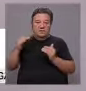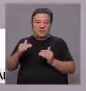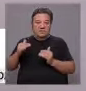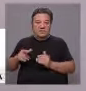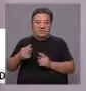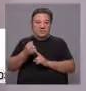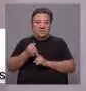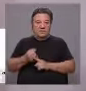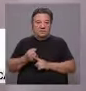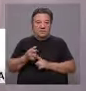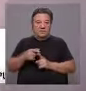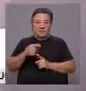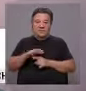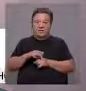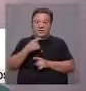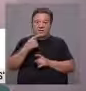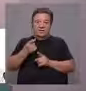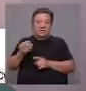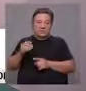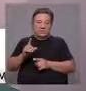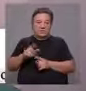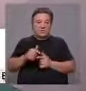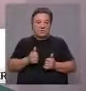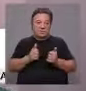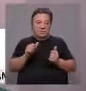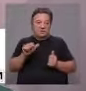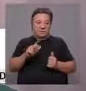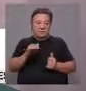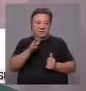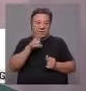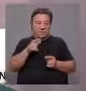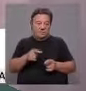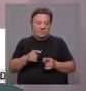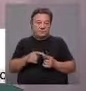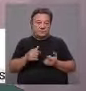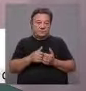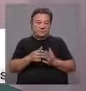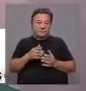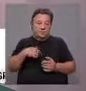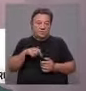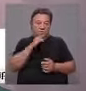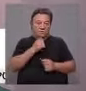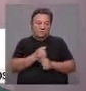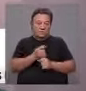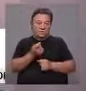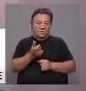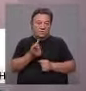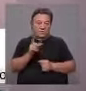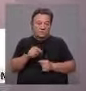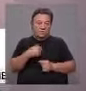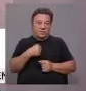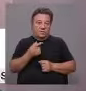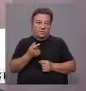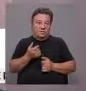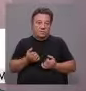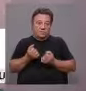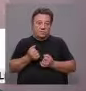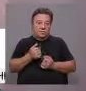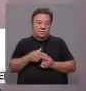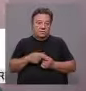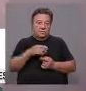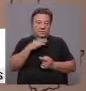pressão das exóticas e melhorar a qualidade da água. Todos nós também podemos fazer um pouco para poupar e poluí-la